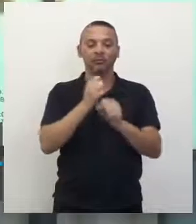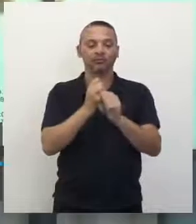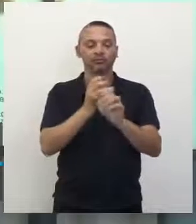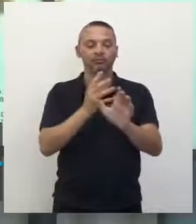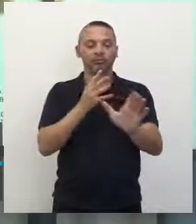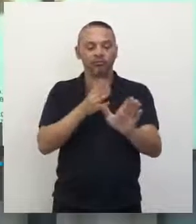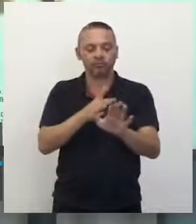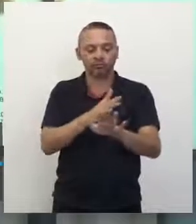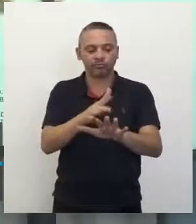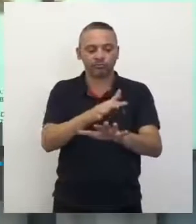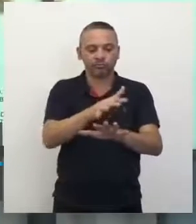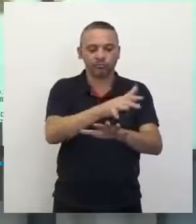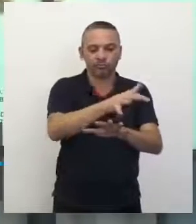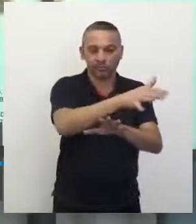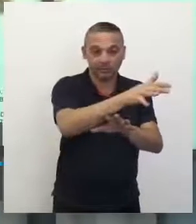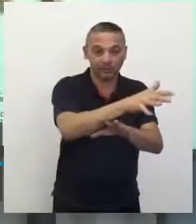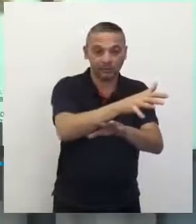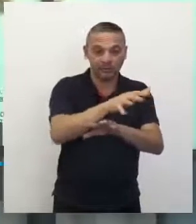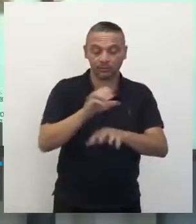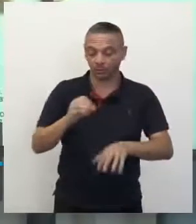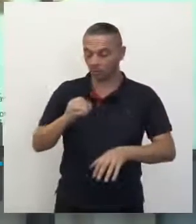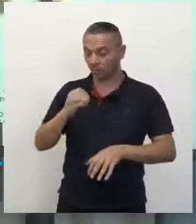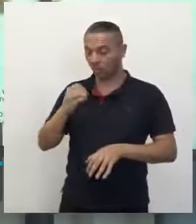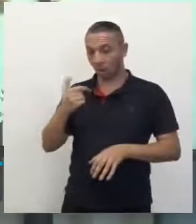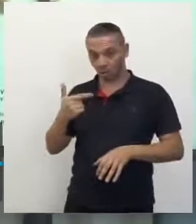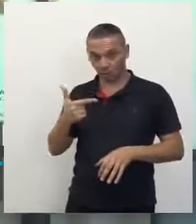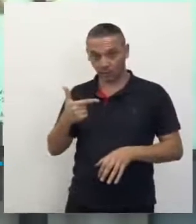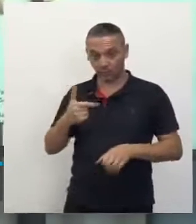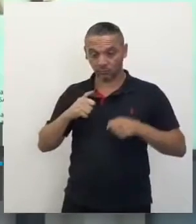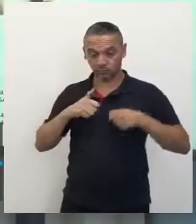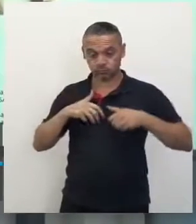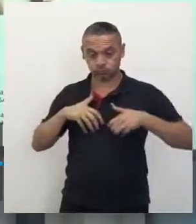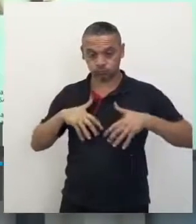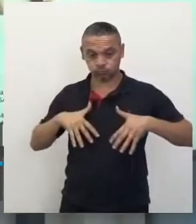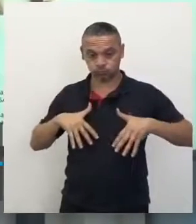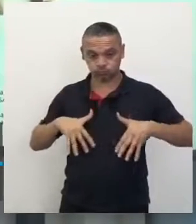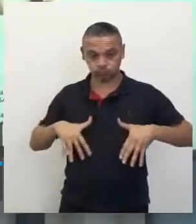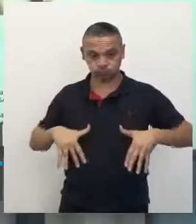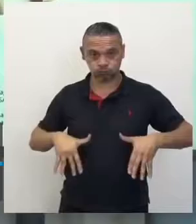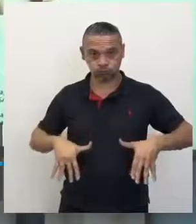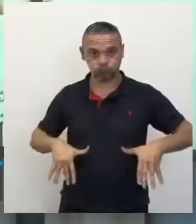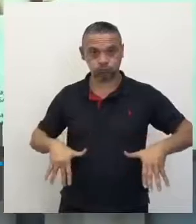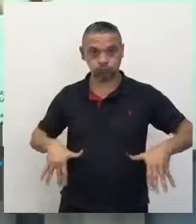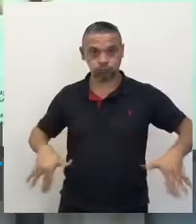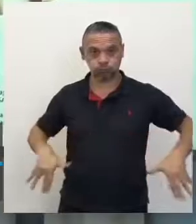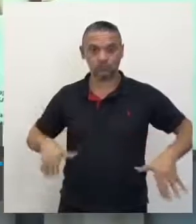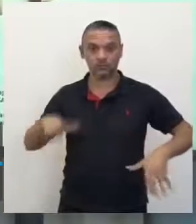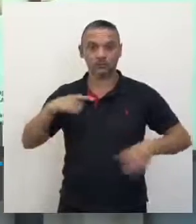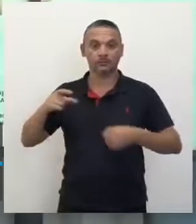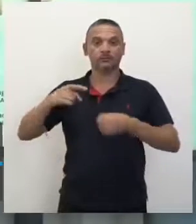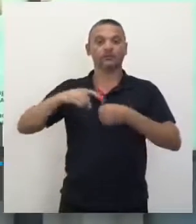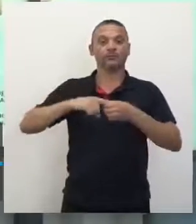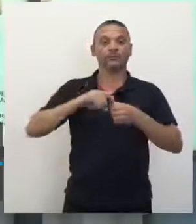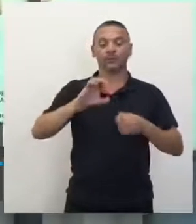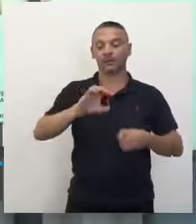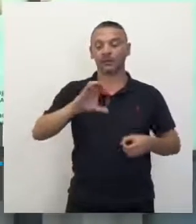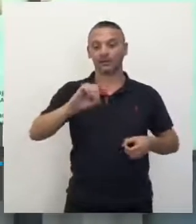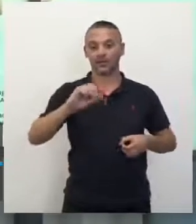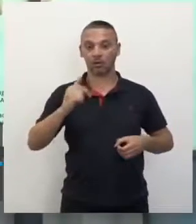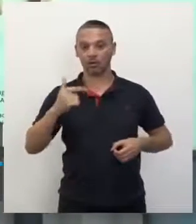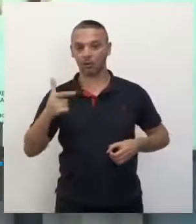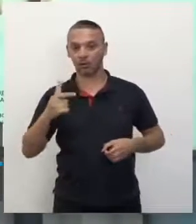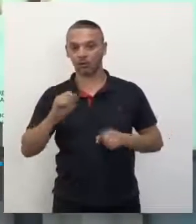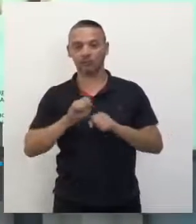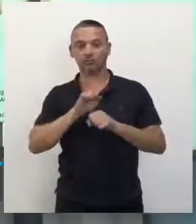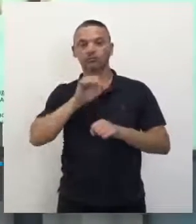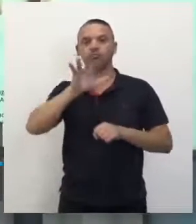enfileiradinhas, e aí elas vão pegar esse oxigênio que está passando ali e vão devolver o gás carbônico. O gás